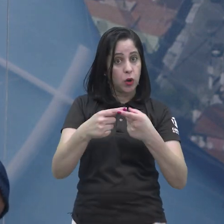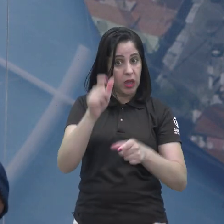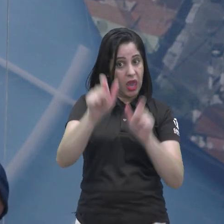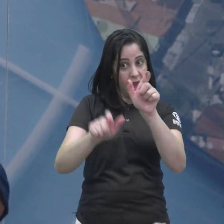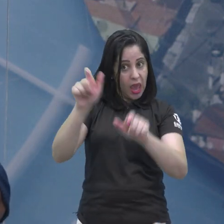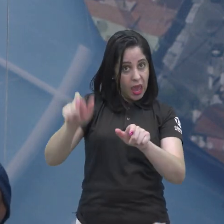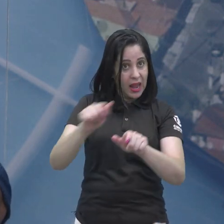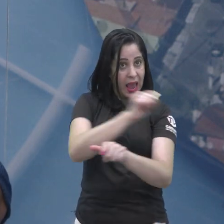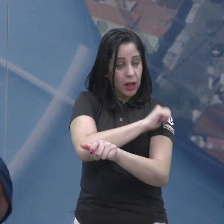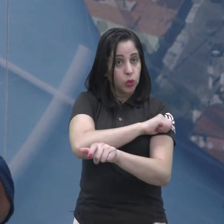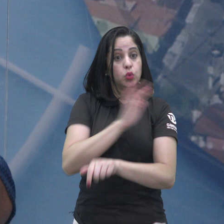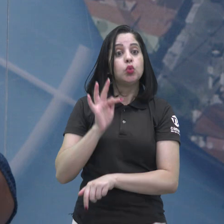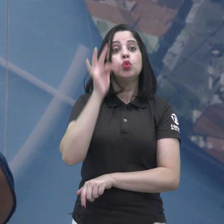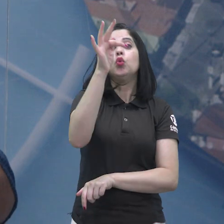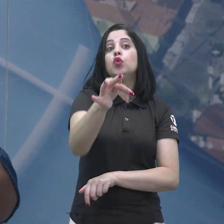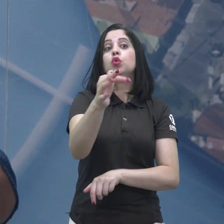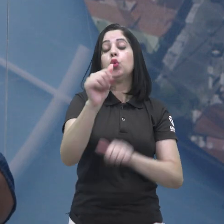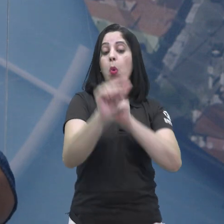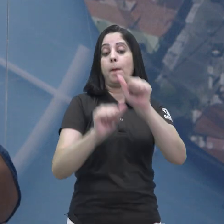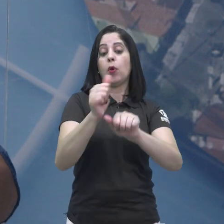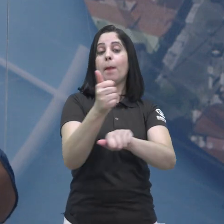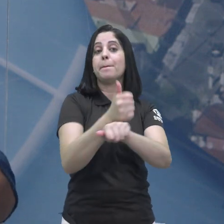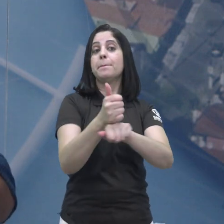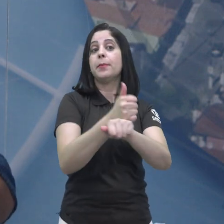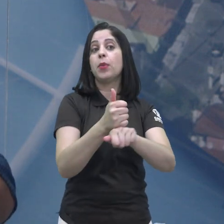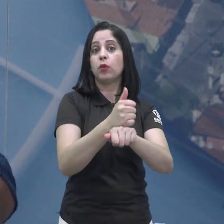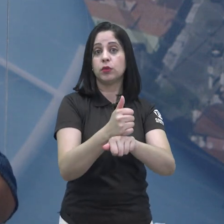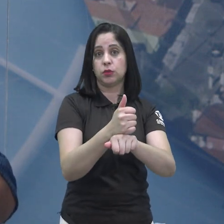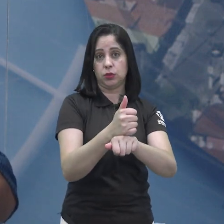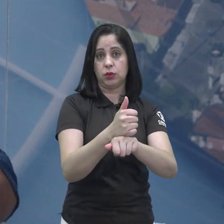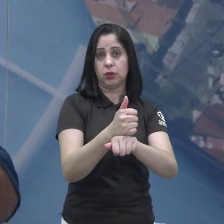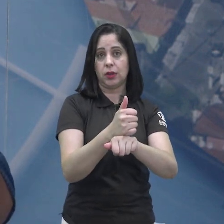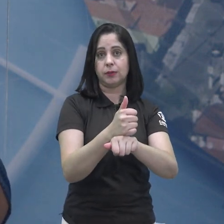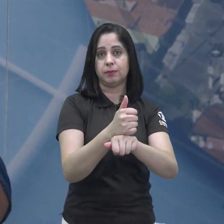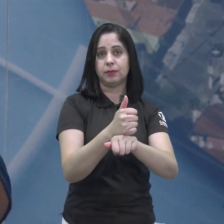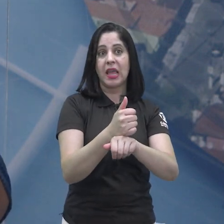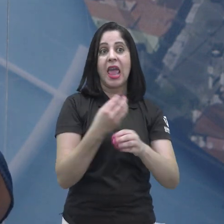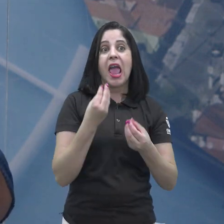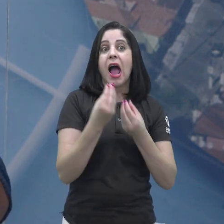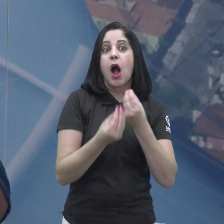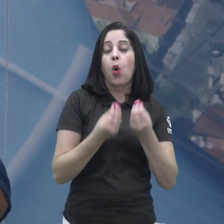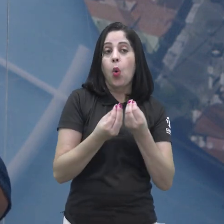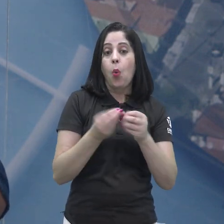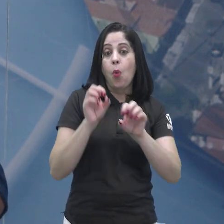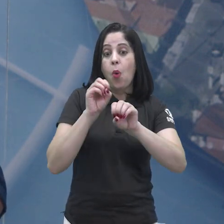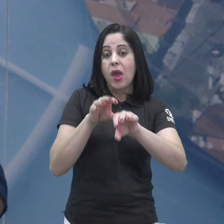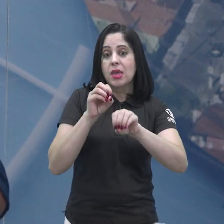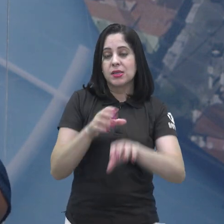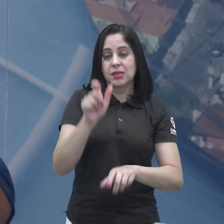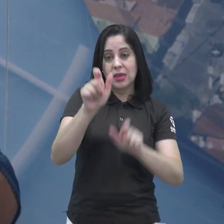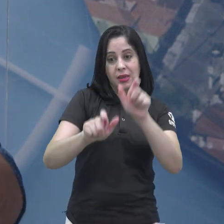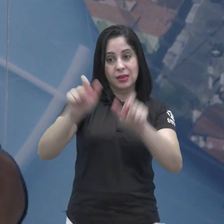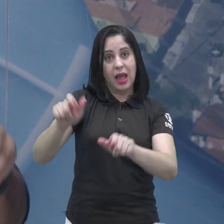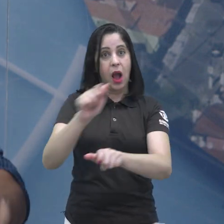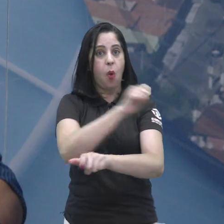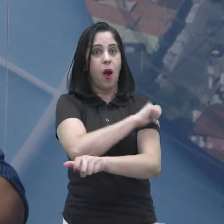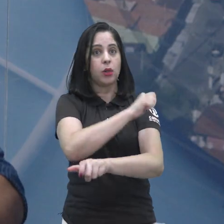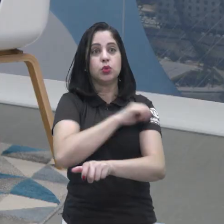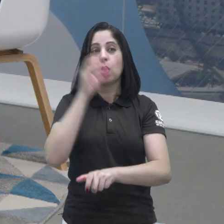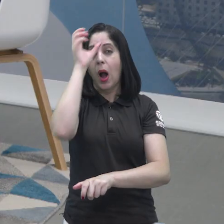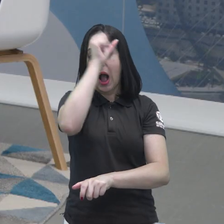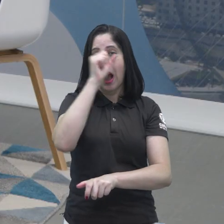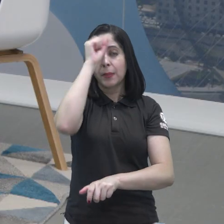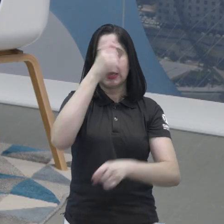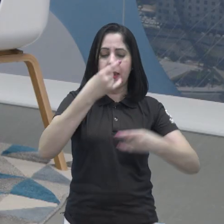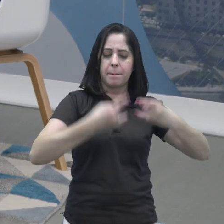futuros profissionais, aliás, como ensinar esses alunos a lidarem com a inteligência artificial, com a automação,